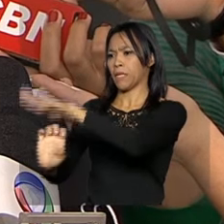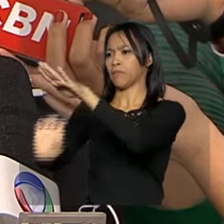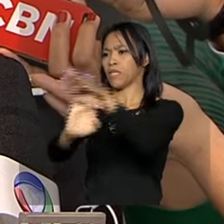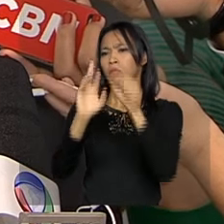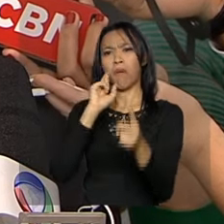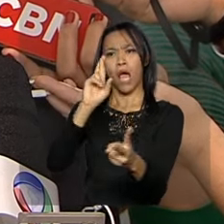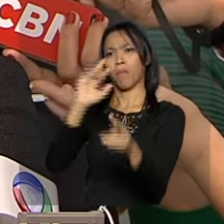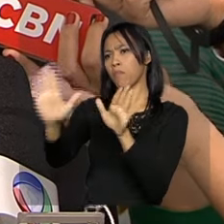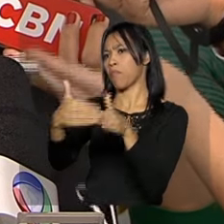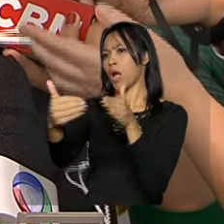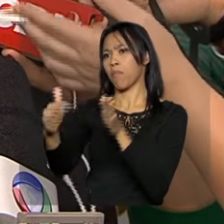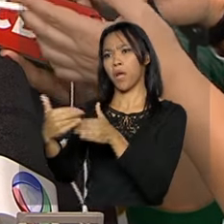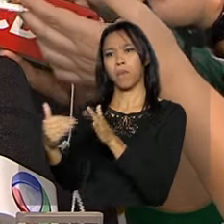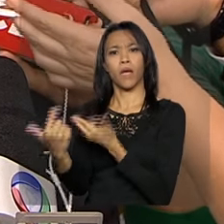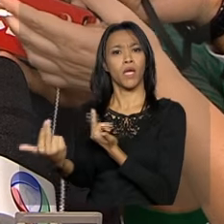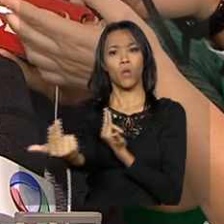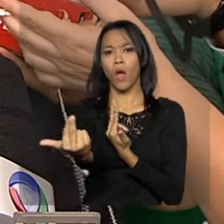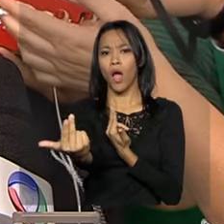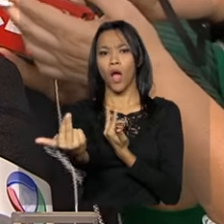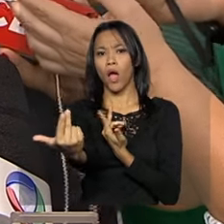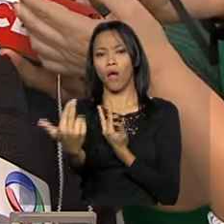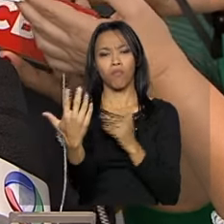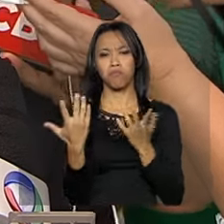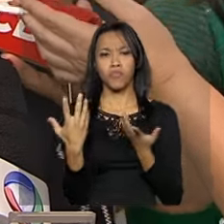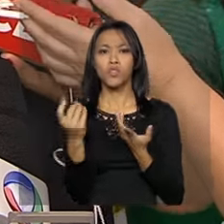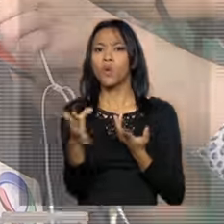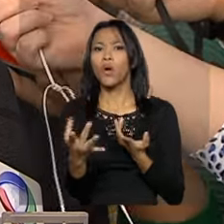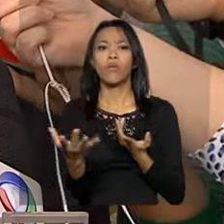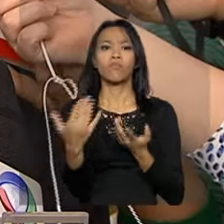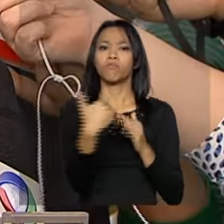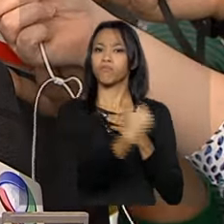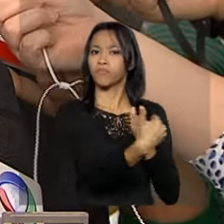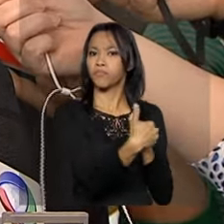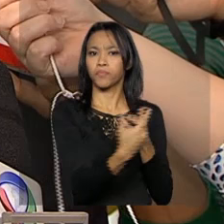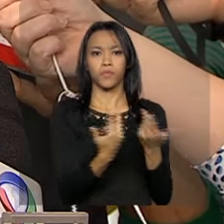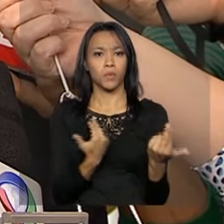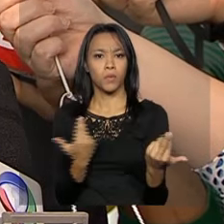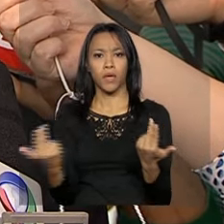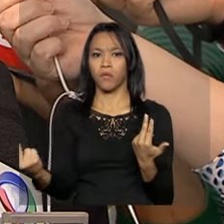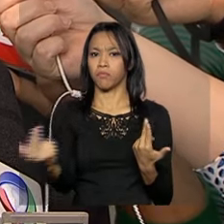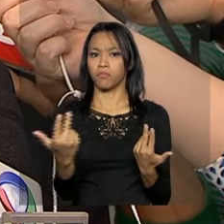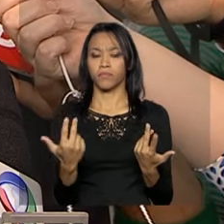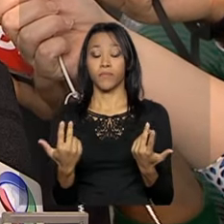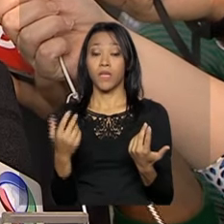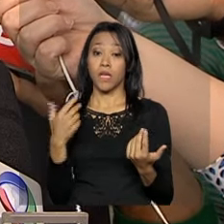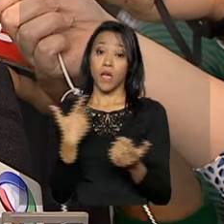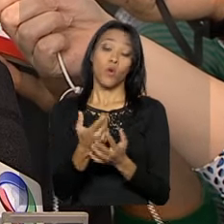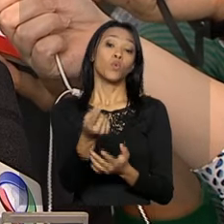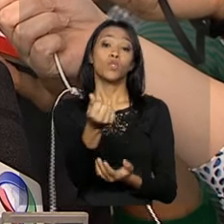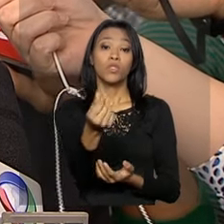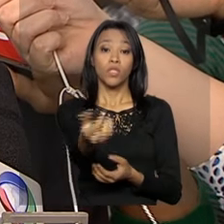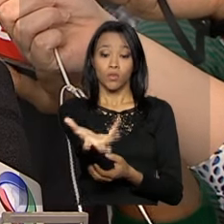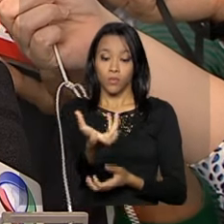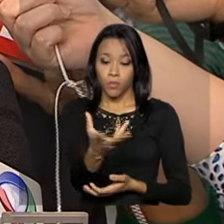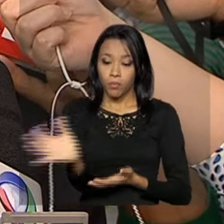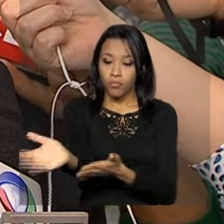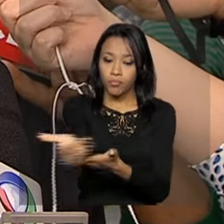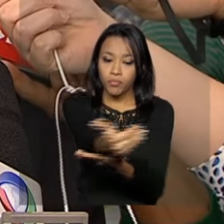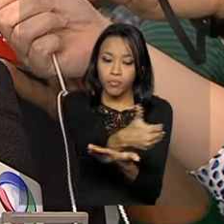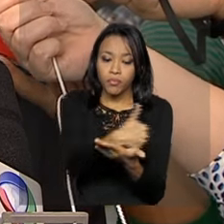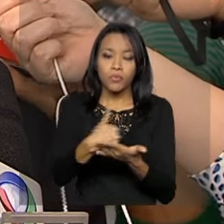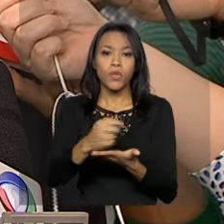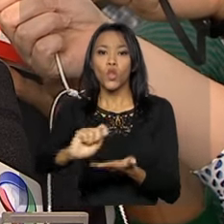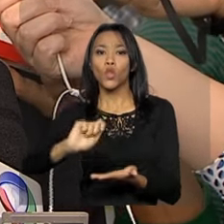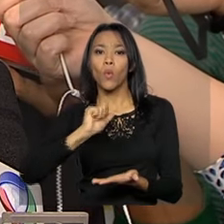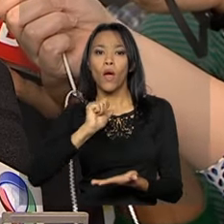empresários brasileiros no processo de arrecadação. Que as doações para a campanha da presidenta Dilma, as